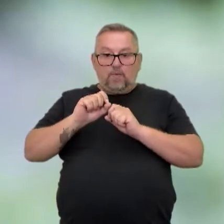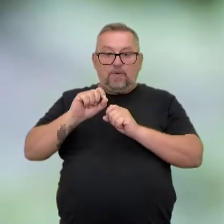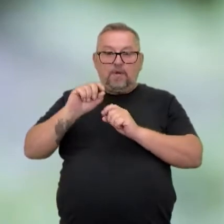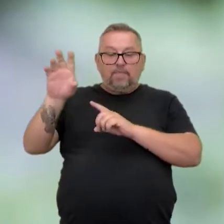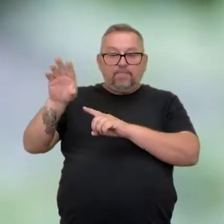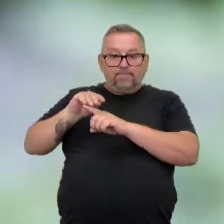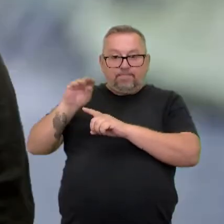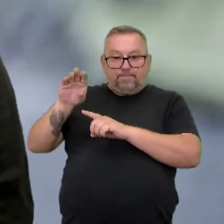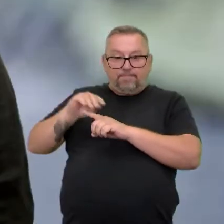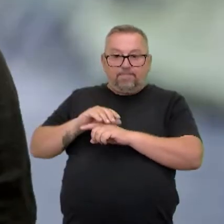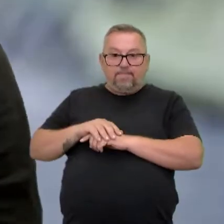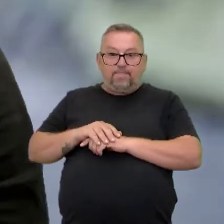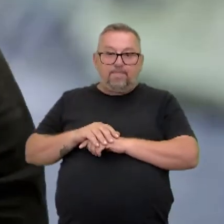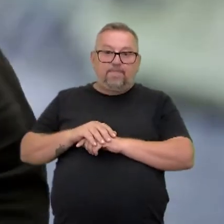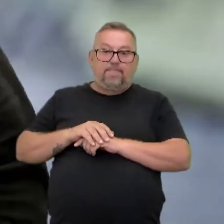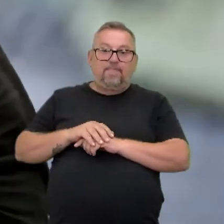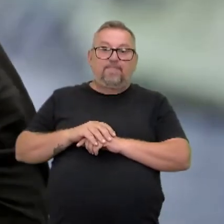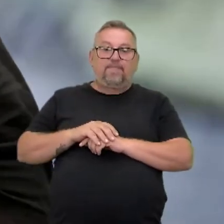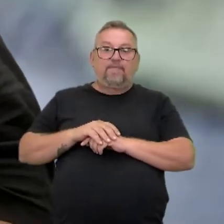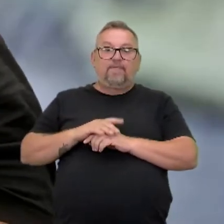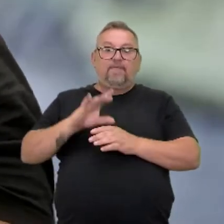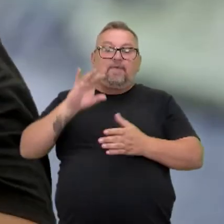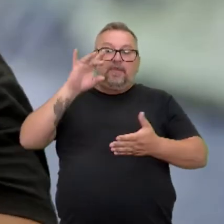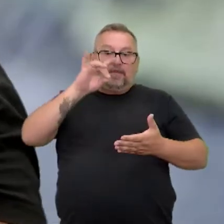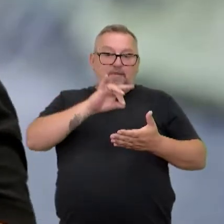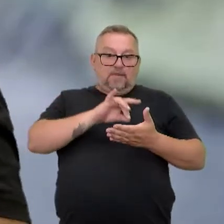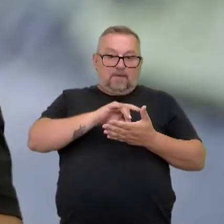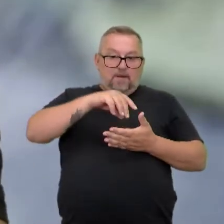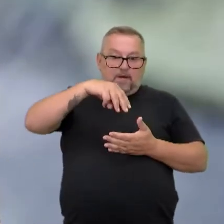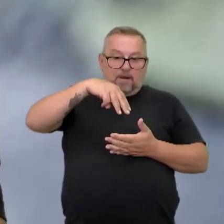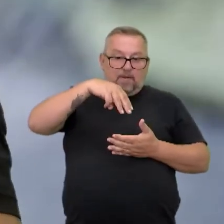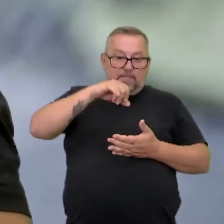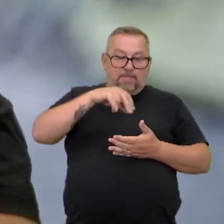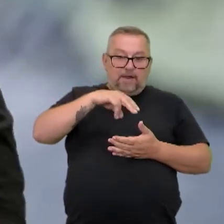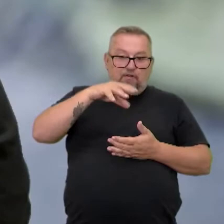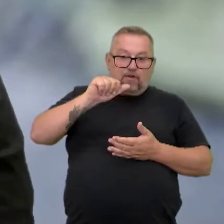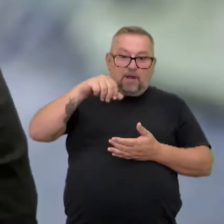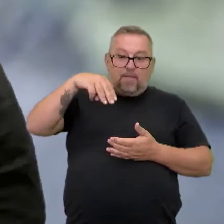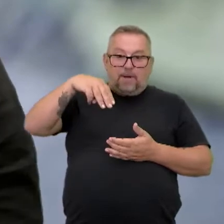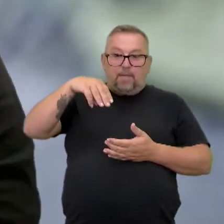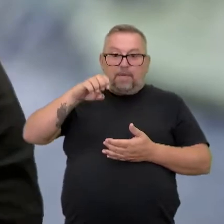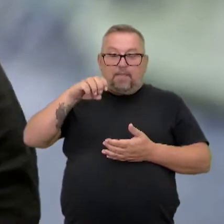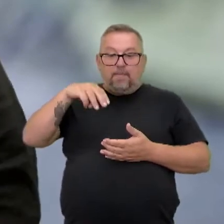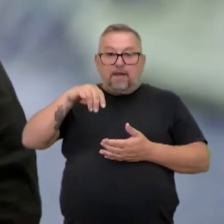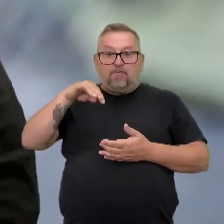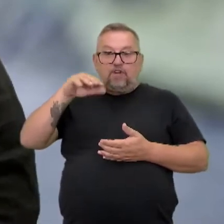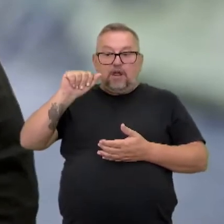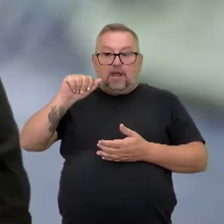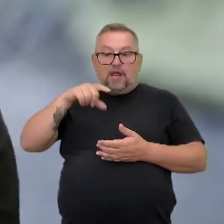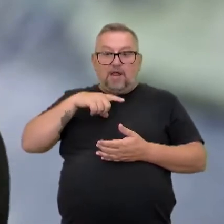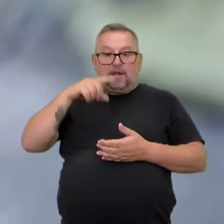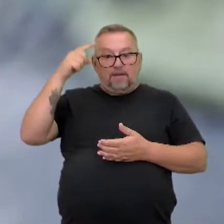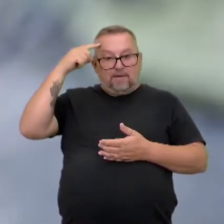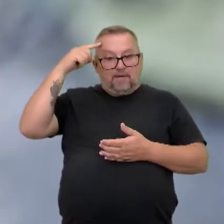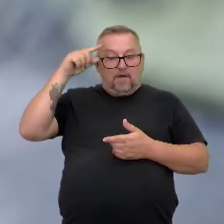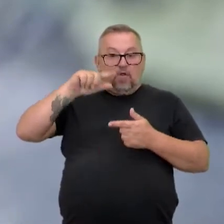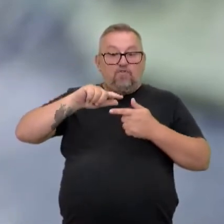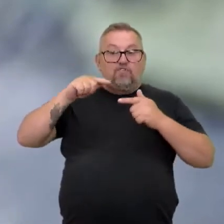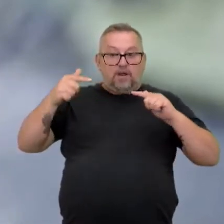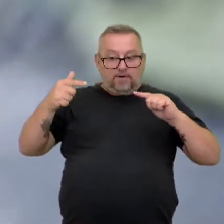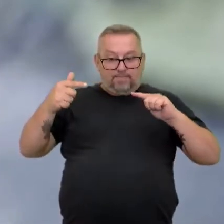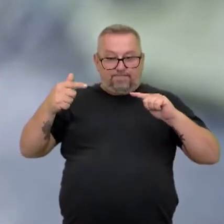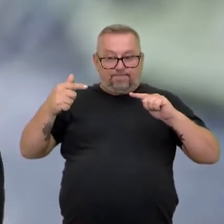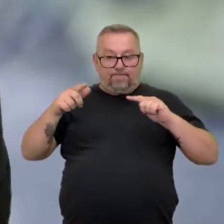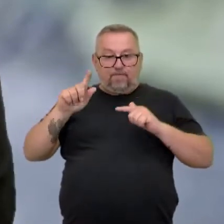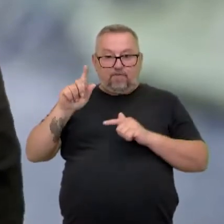isso? É que, na verdade, a diferença da mimética para memética é por causa que a mimética, ela traz essa ideia do gene. Certo. Porque, por